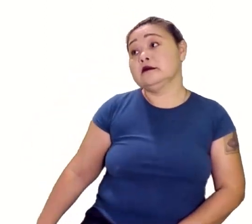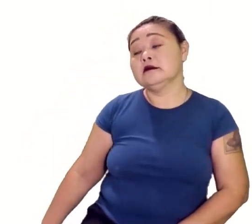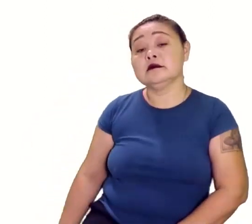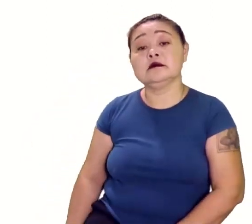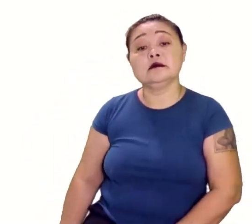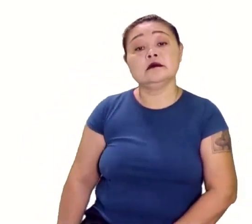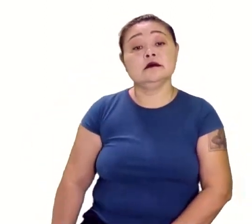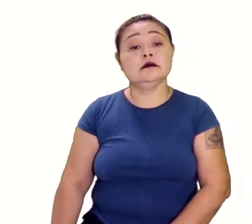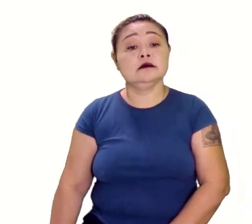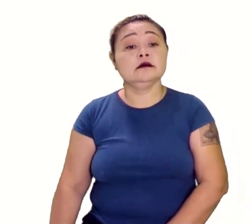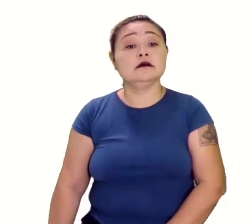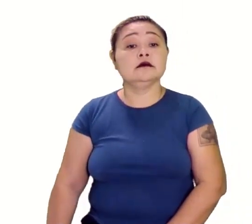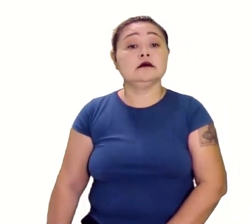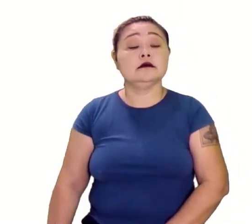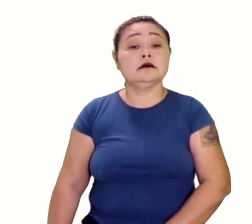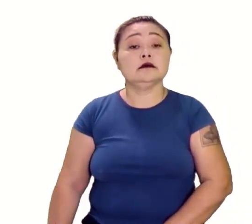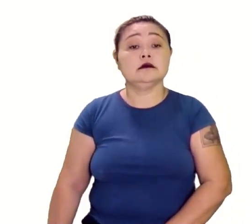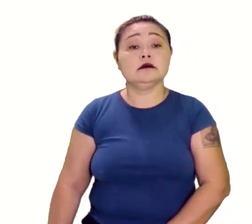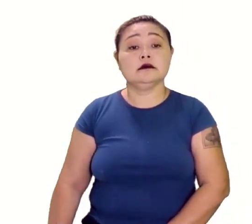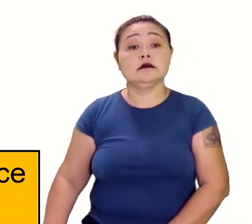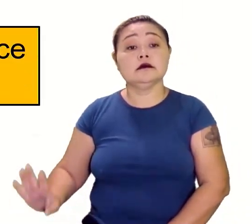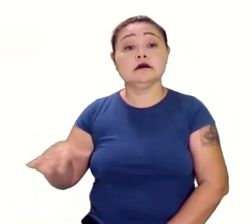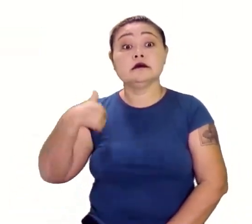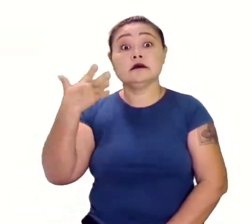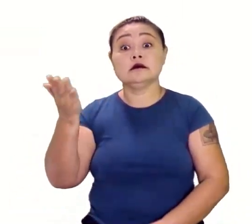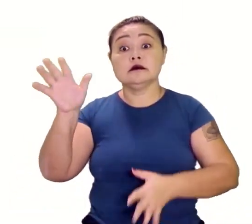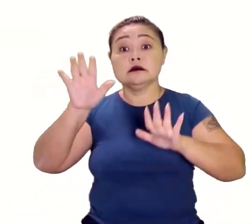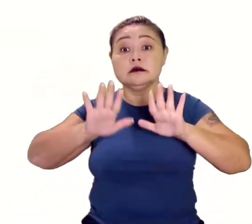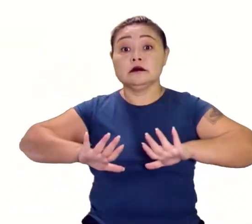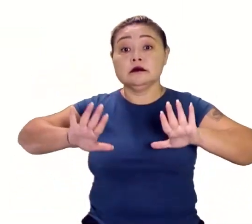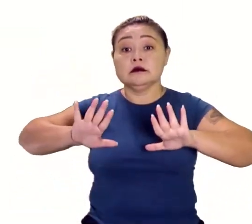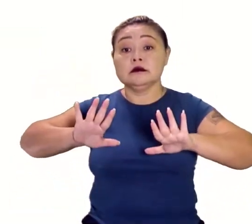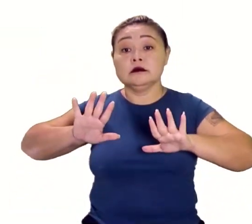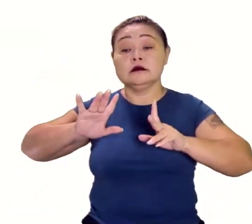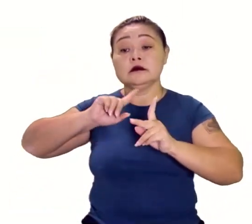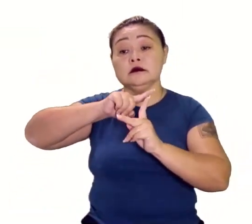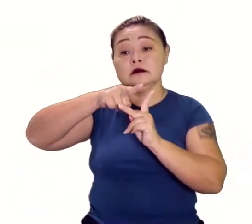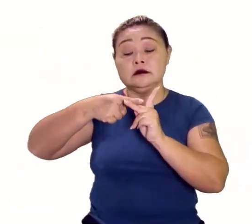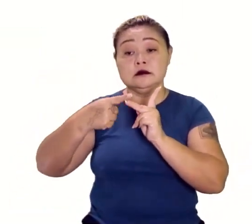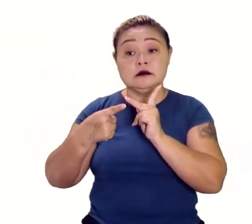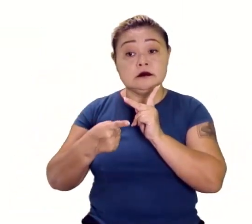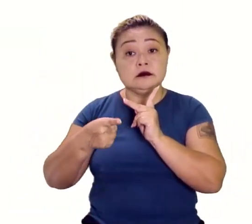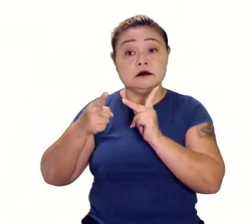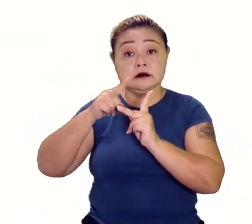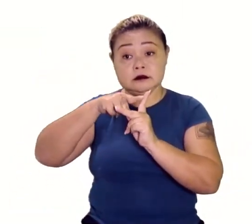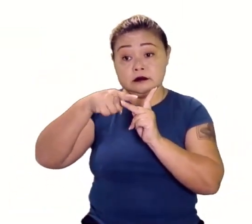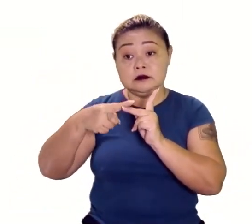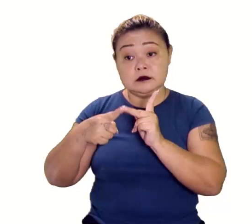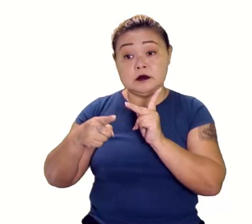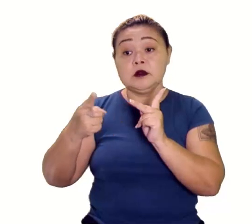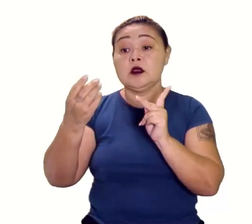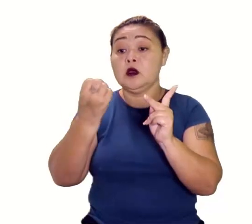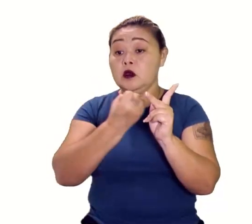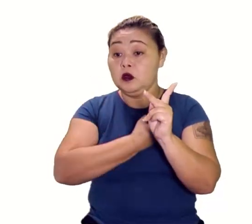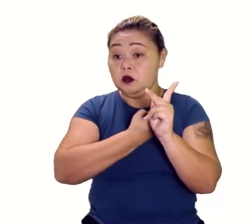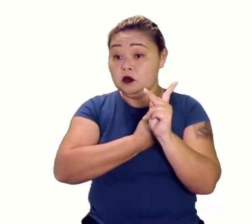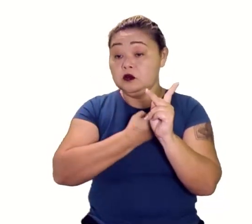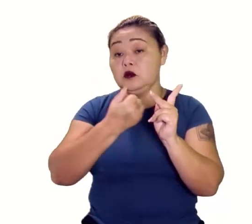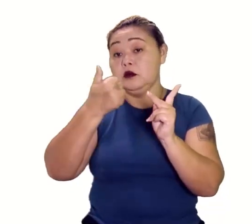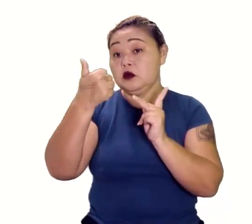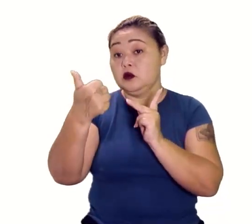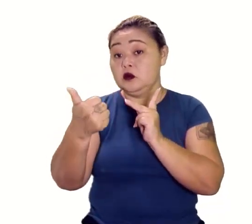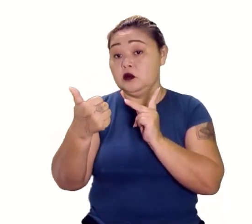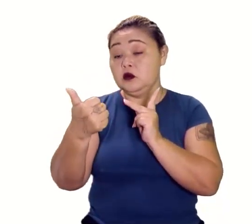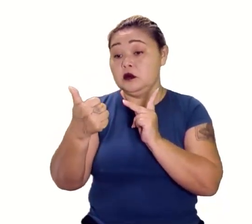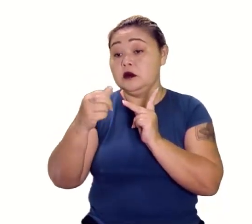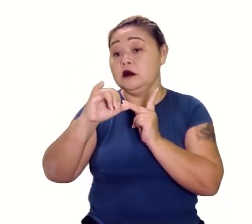mesmo. E aí, vamos ver, quais são esses detalhes? O Cuidado número 1. A gente até já falou isso, mas Isso. vamos reprisar. Quando o